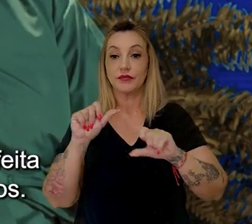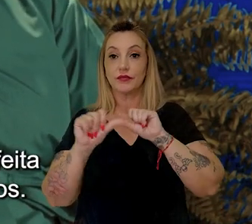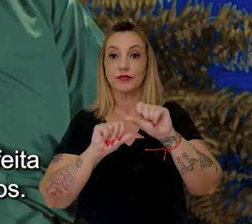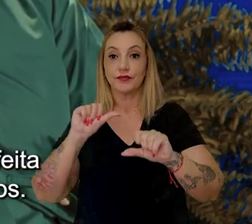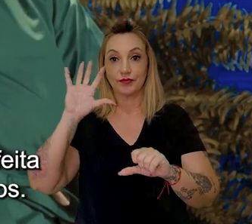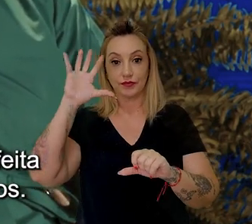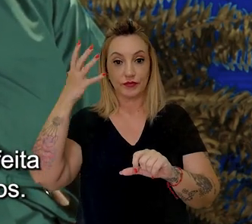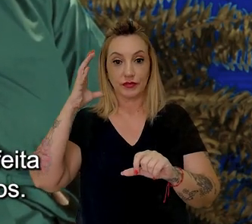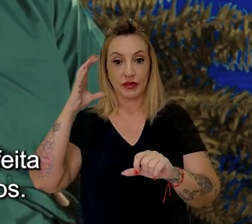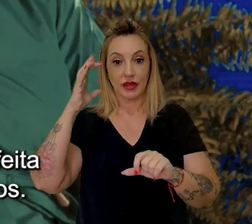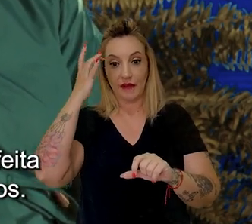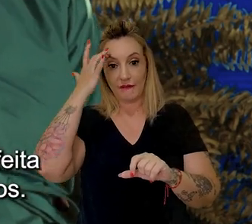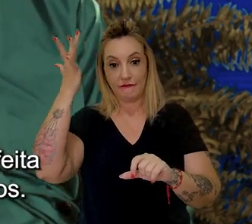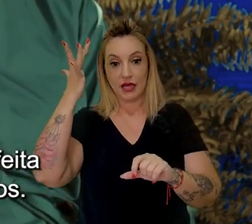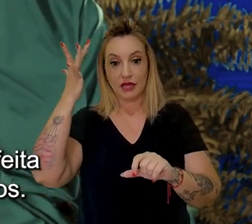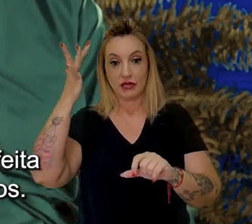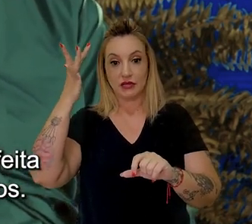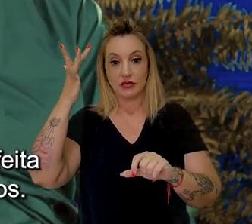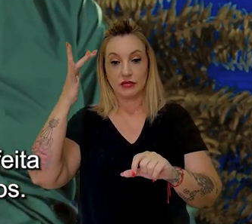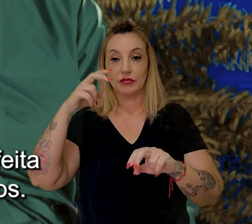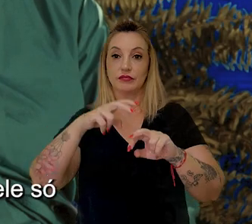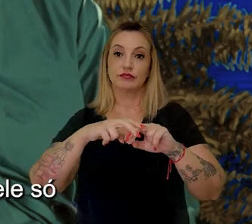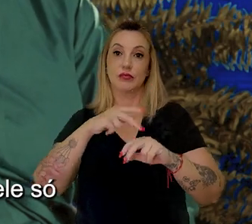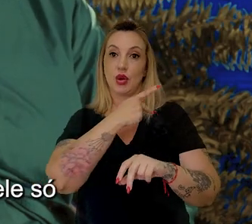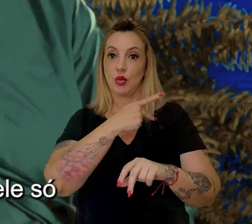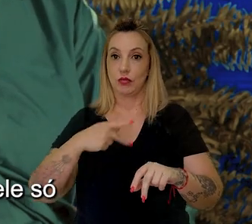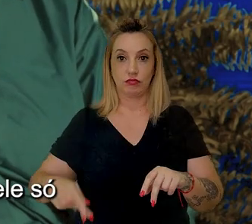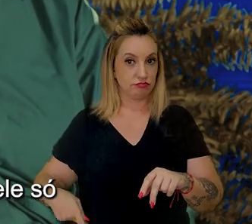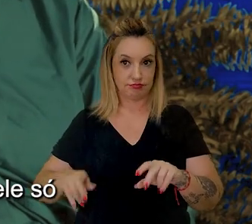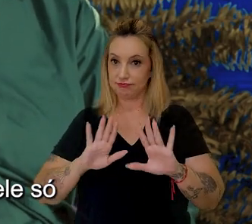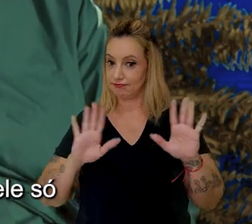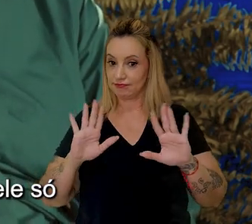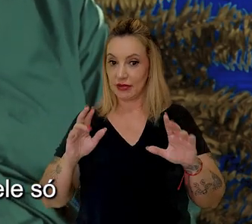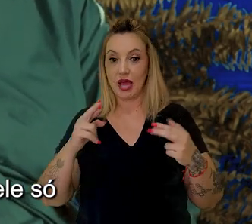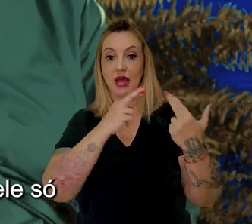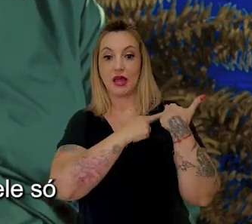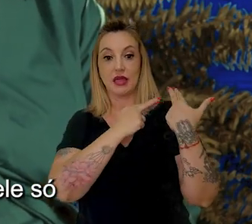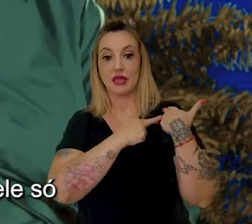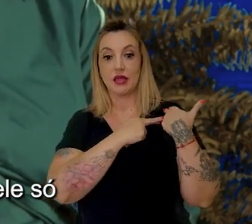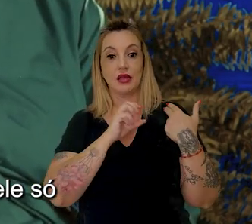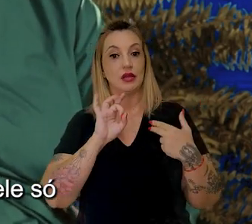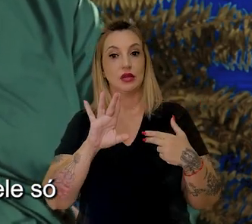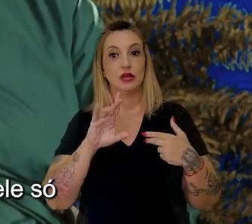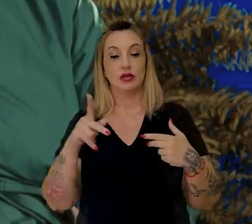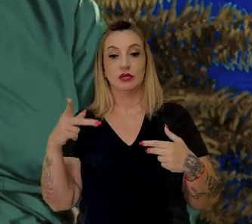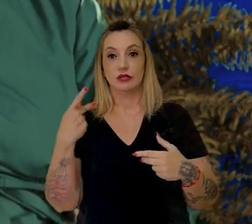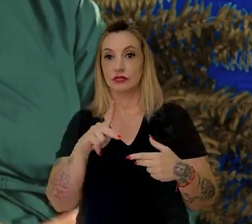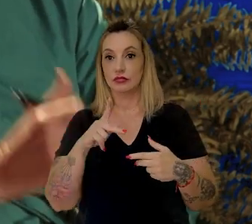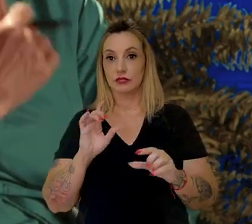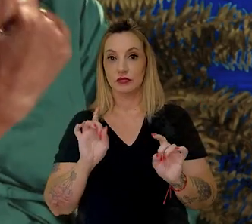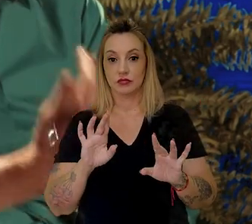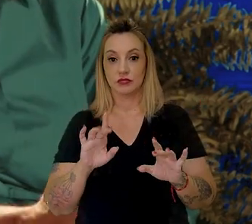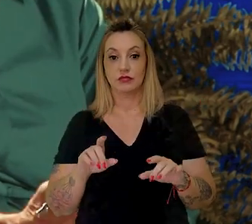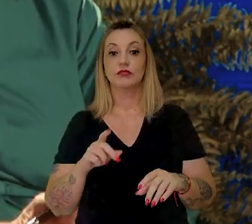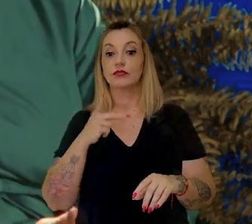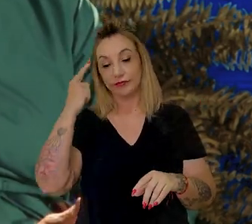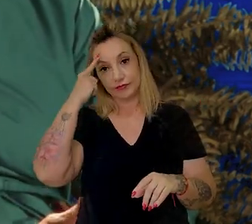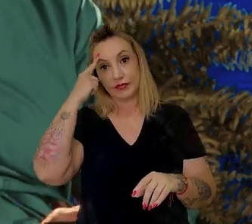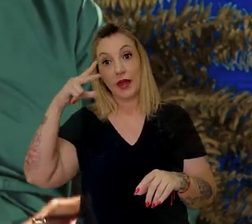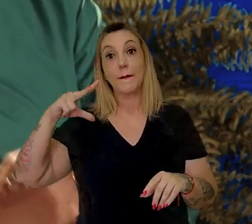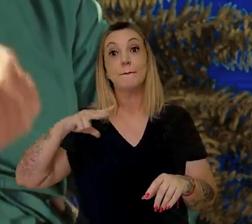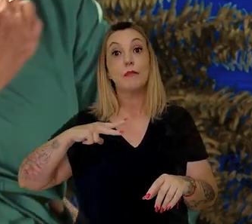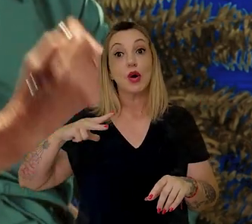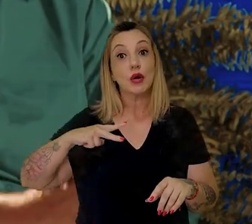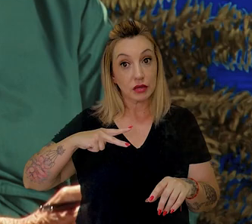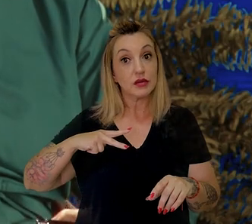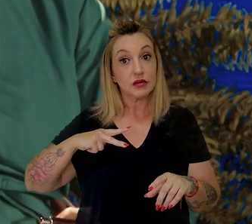climática ela não vai ser feita de jeito nenhum através dos governos essa responsabilidade não pode ser dele só e coloca no setor privado